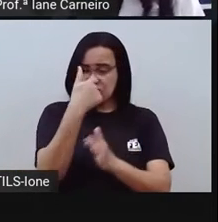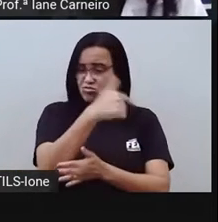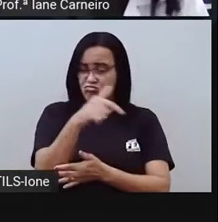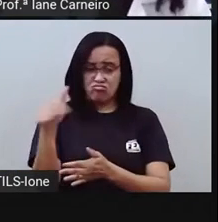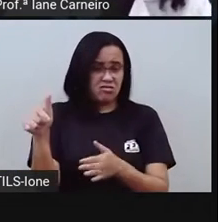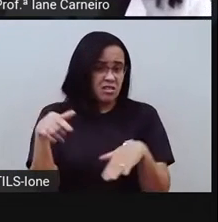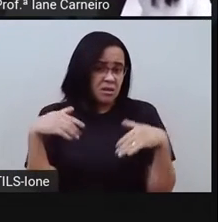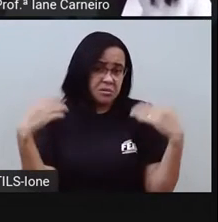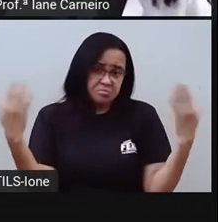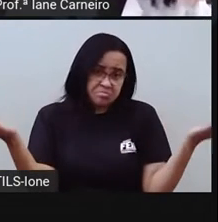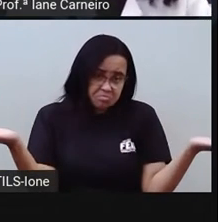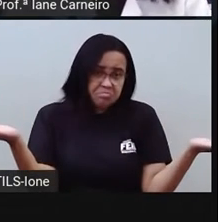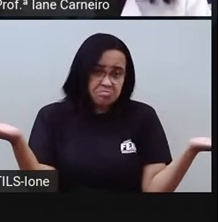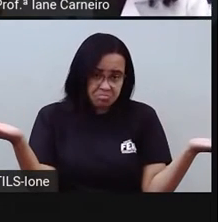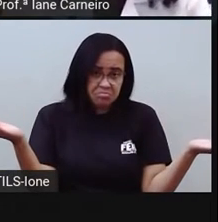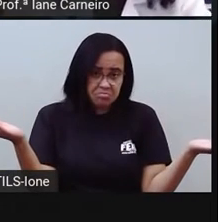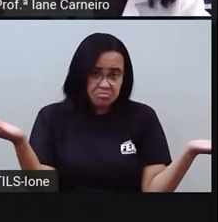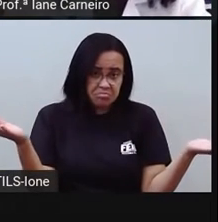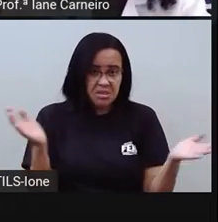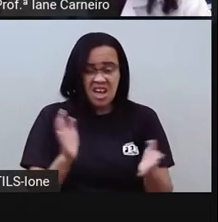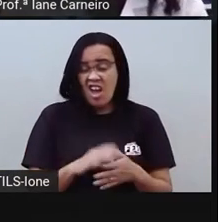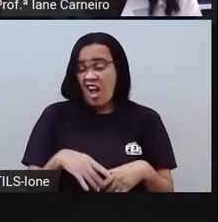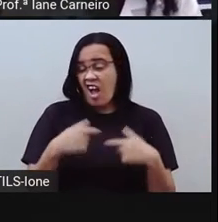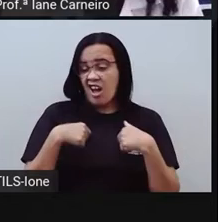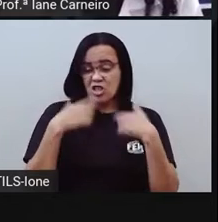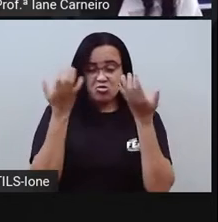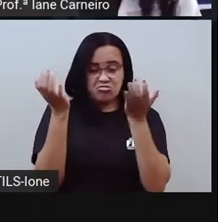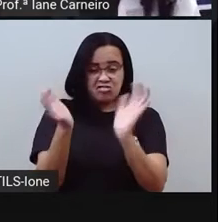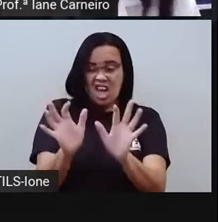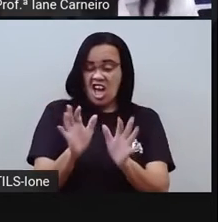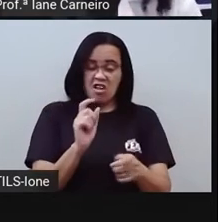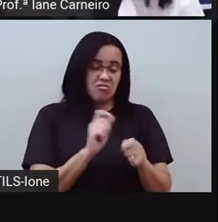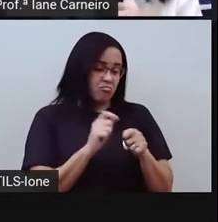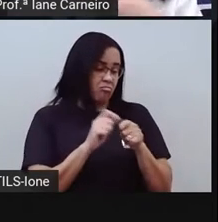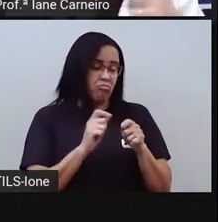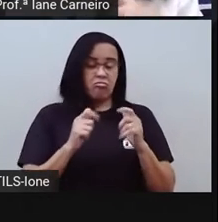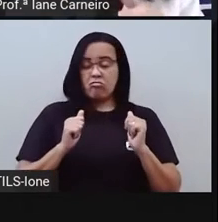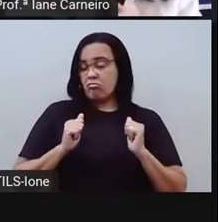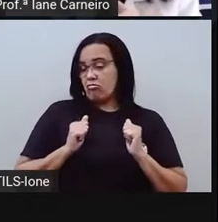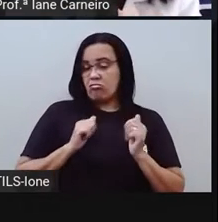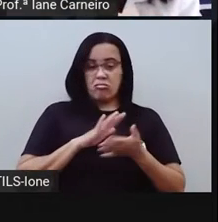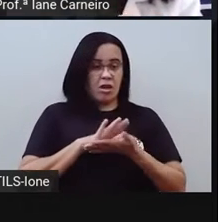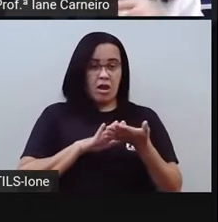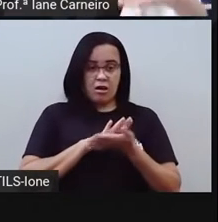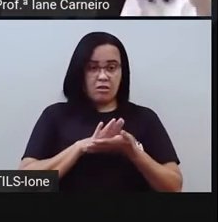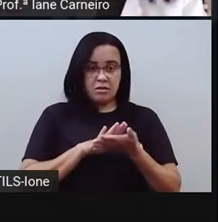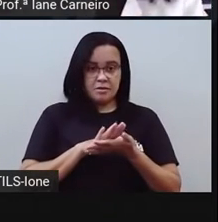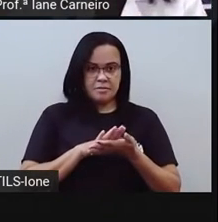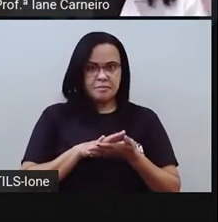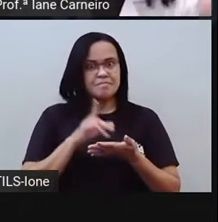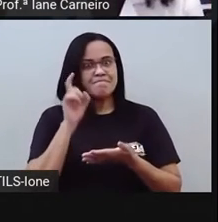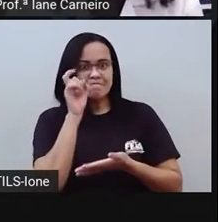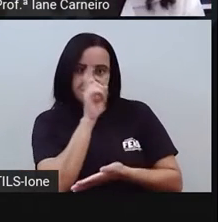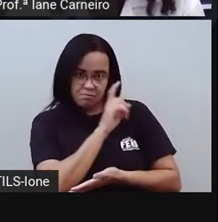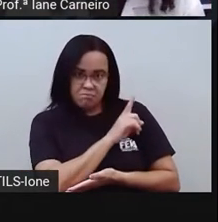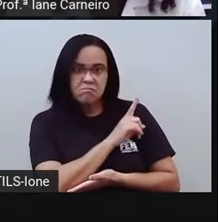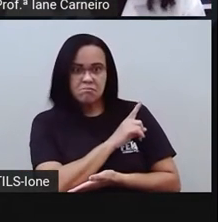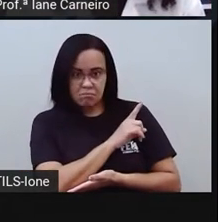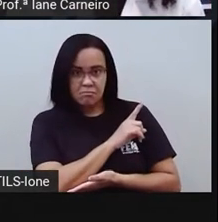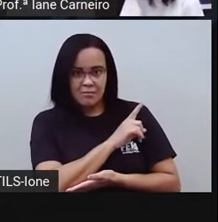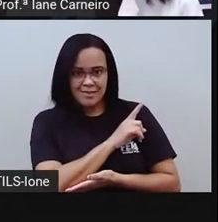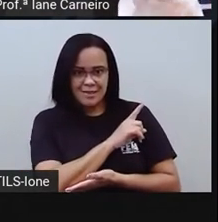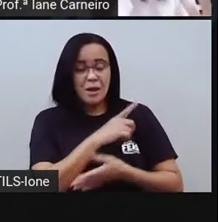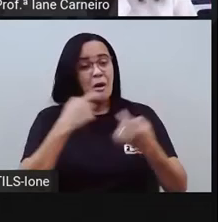nada. E aí o outro precisa que o ambiente esteja arrumado. E aí se a gente não entrar no acordo, né? Vai ficar uma